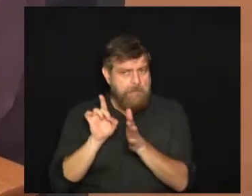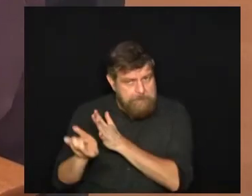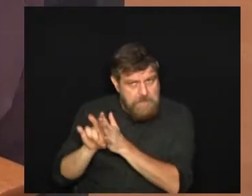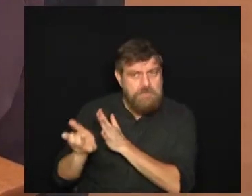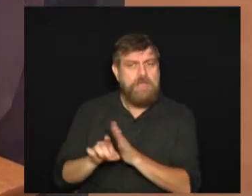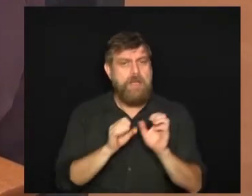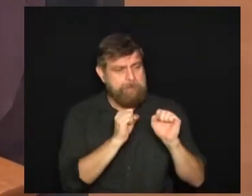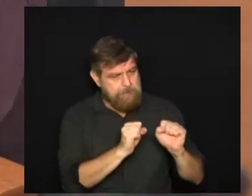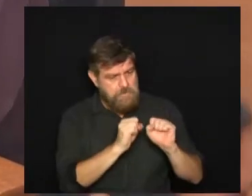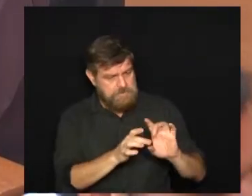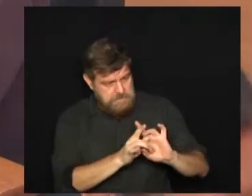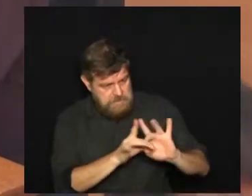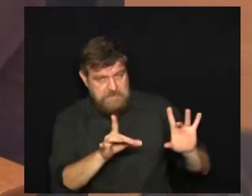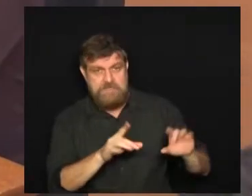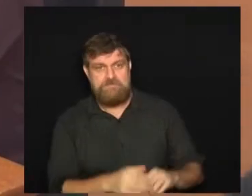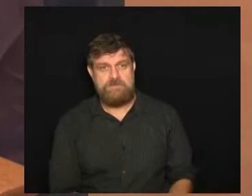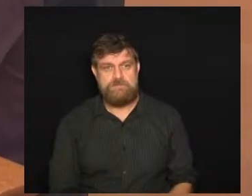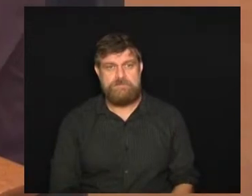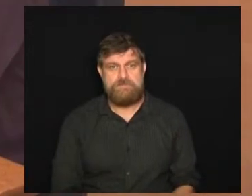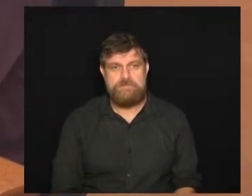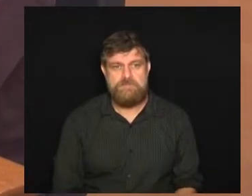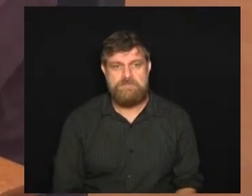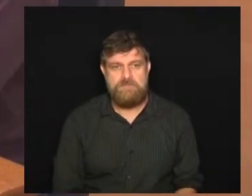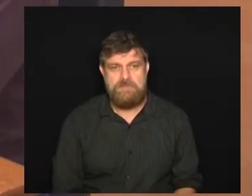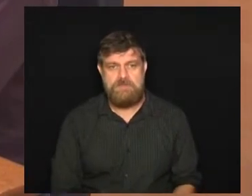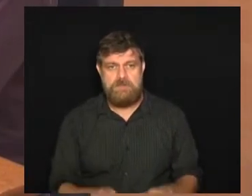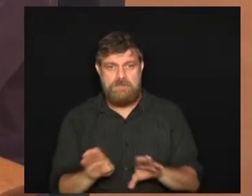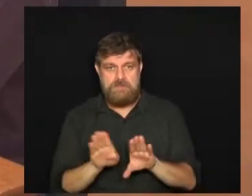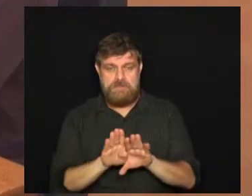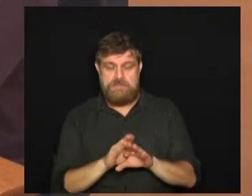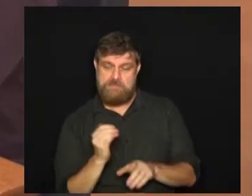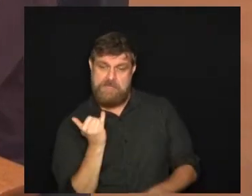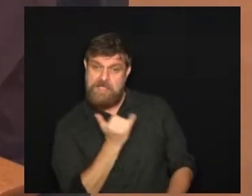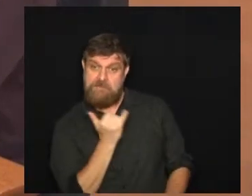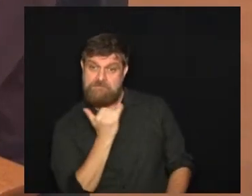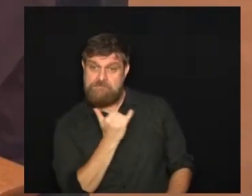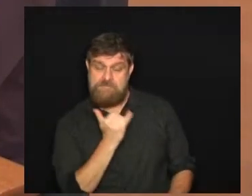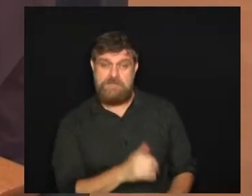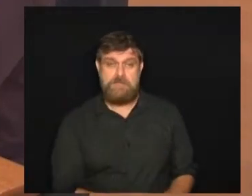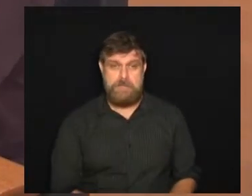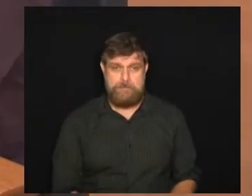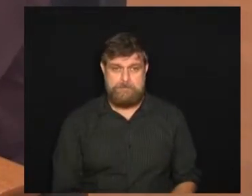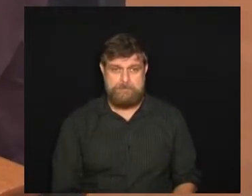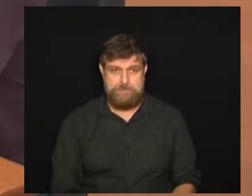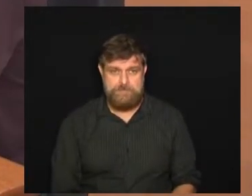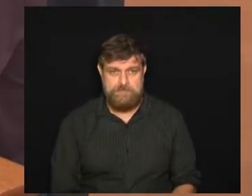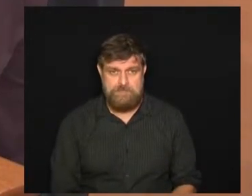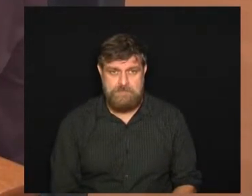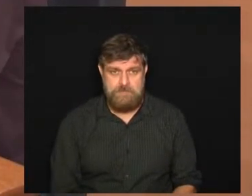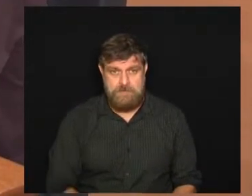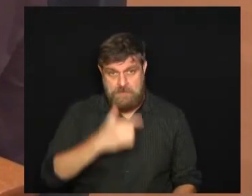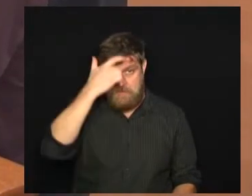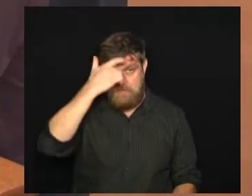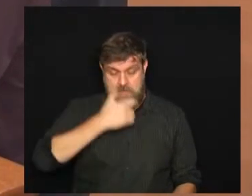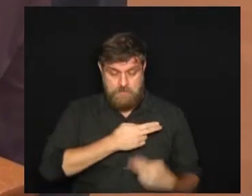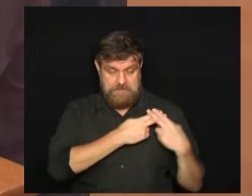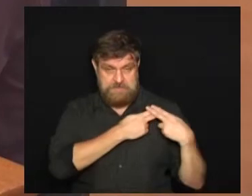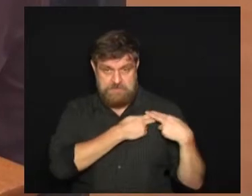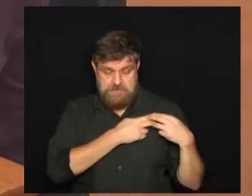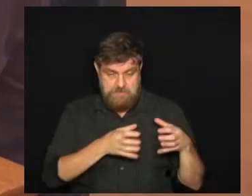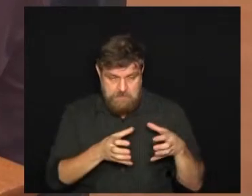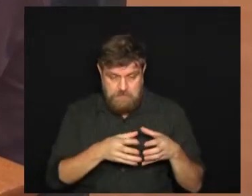fazer também. E dizer também a você, Dito, que eu à frente